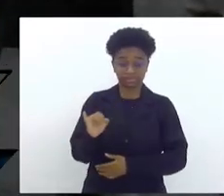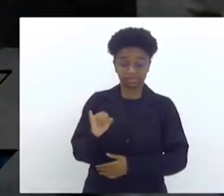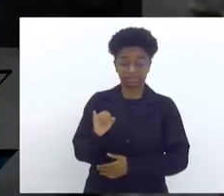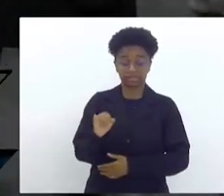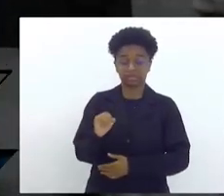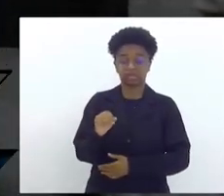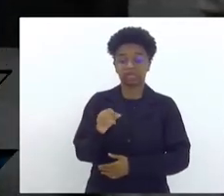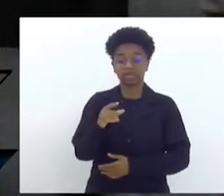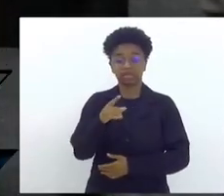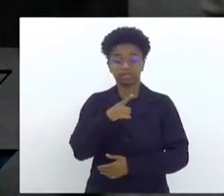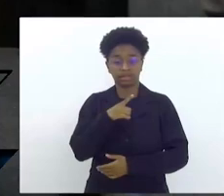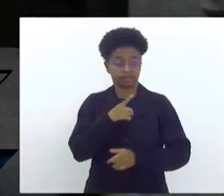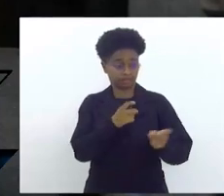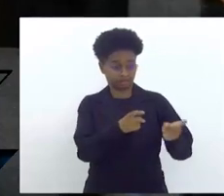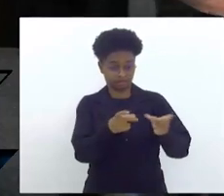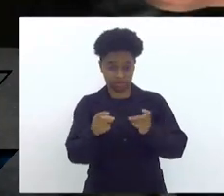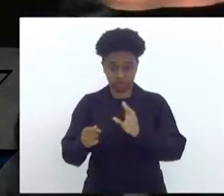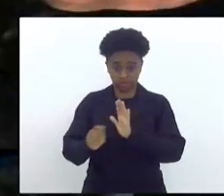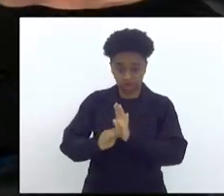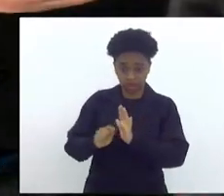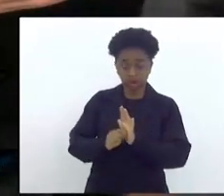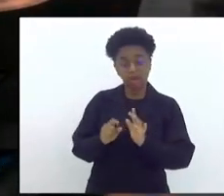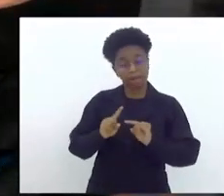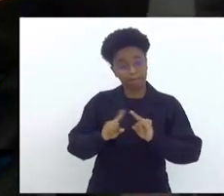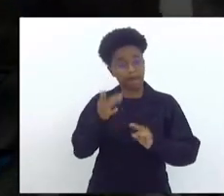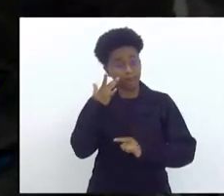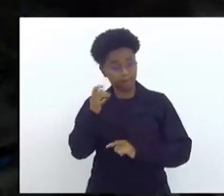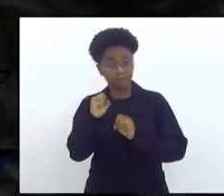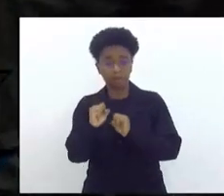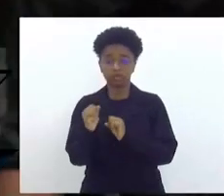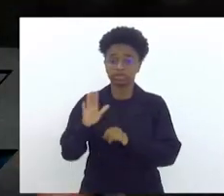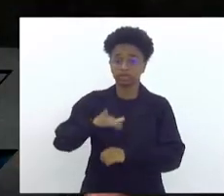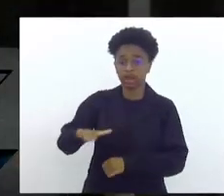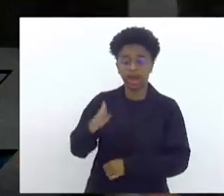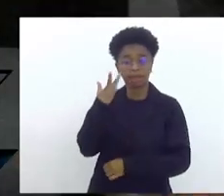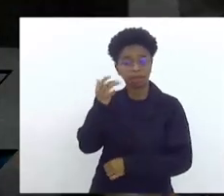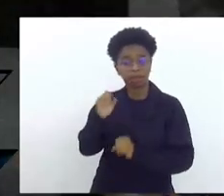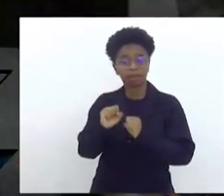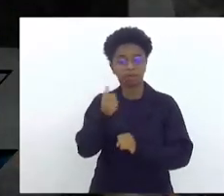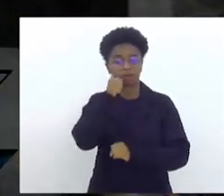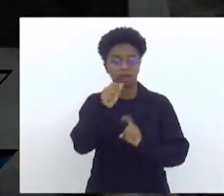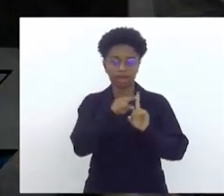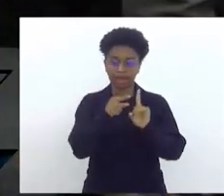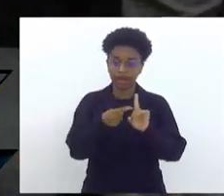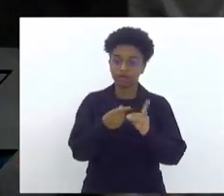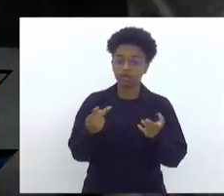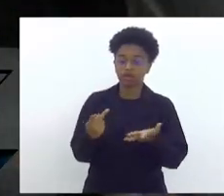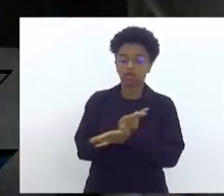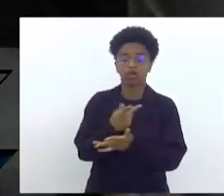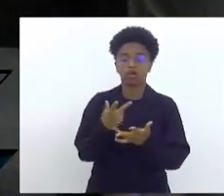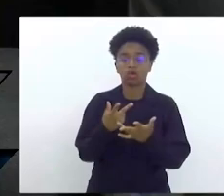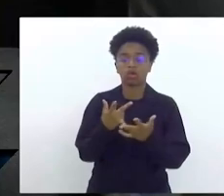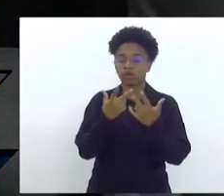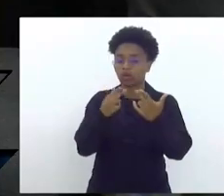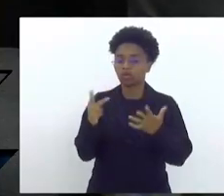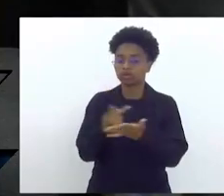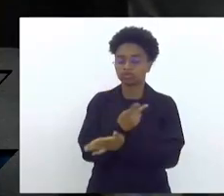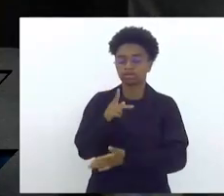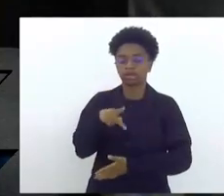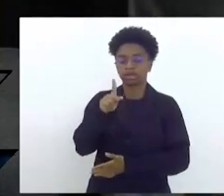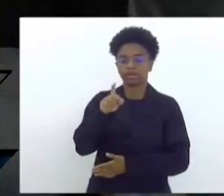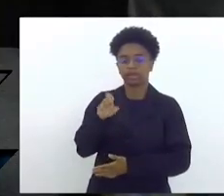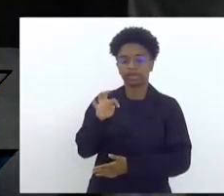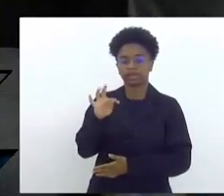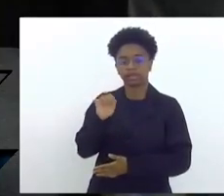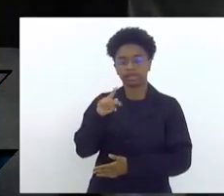um varejista de drogas outra hora pode ser uma criança outra hora pode ser uma mulher grávida como aconteceu com a Ketlin Romeu outra hora pode ser